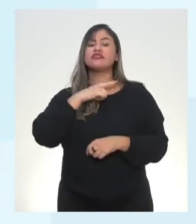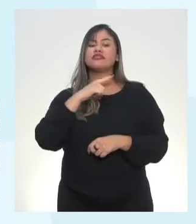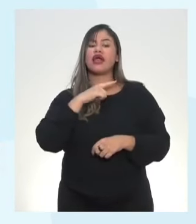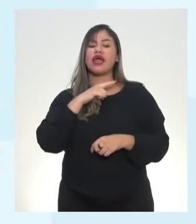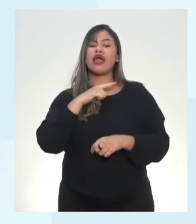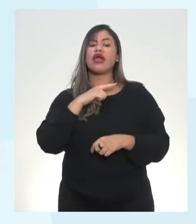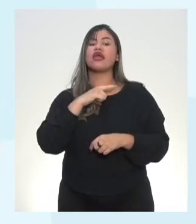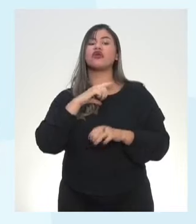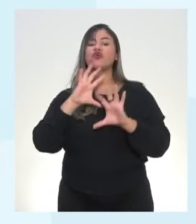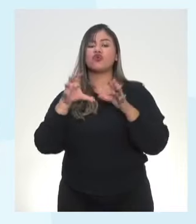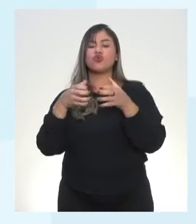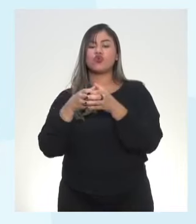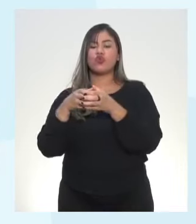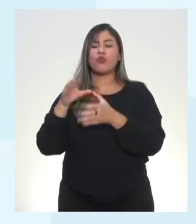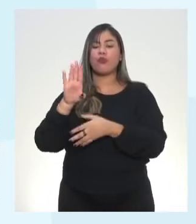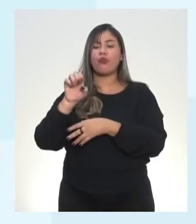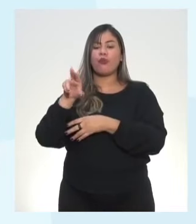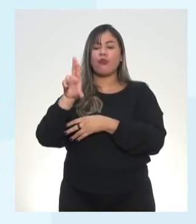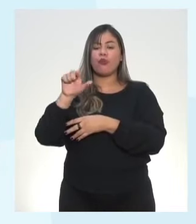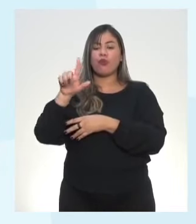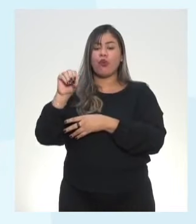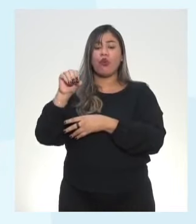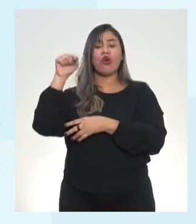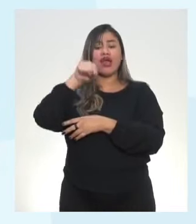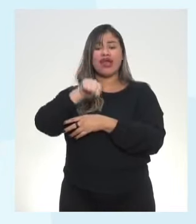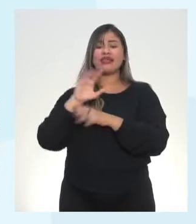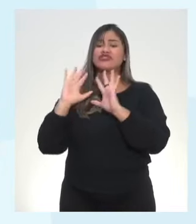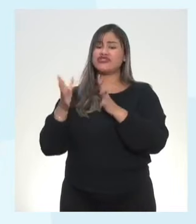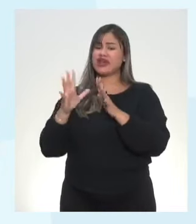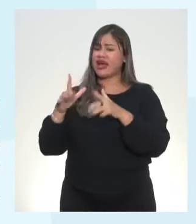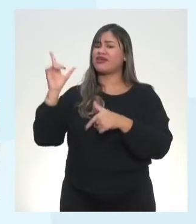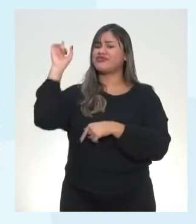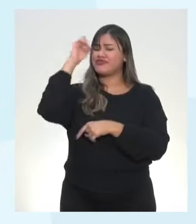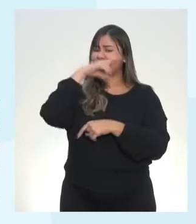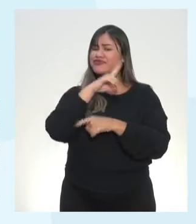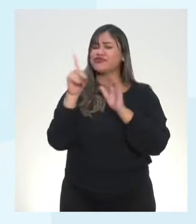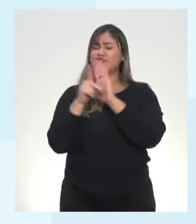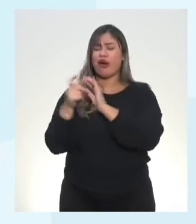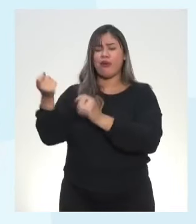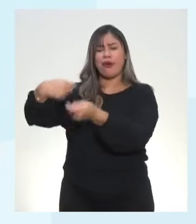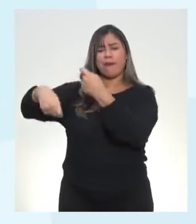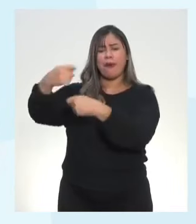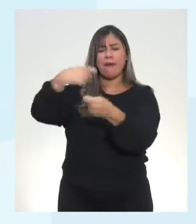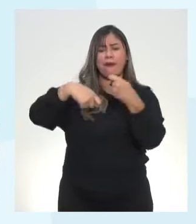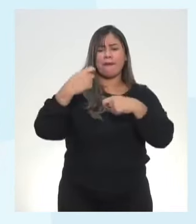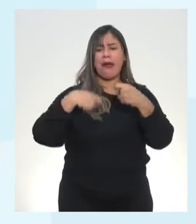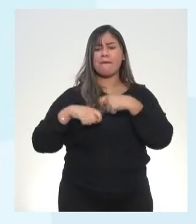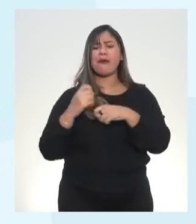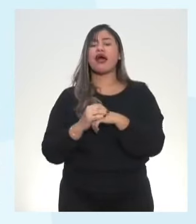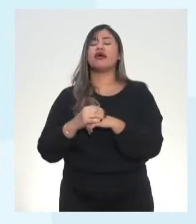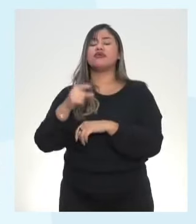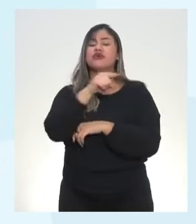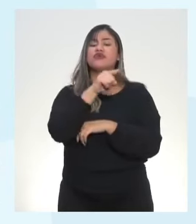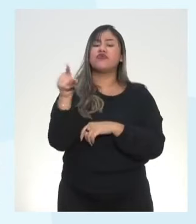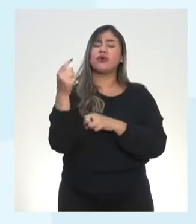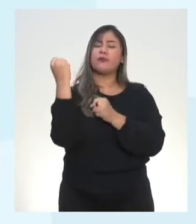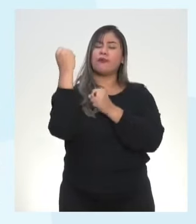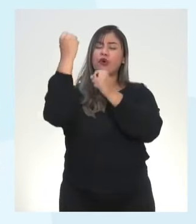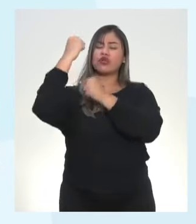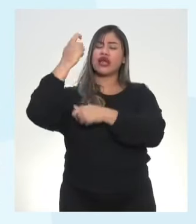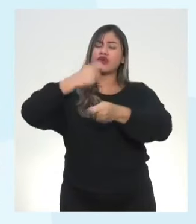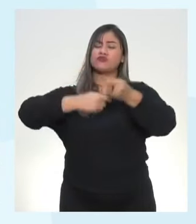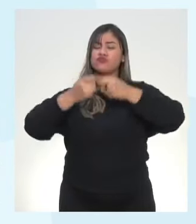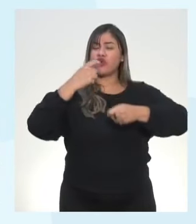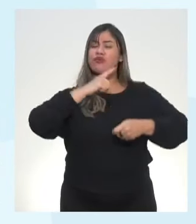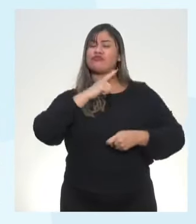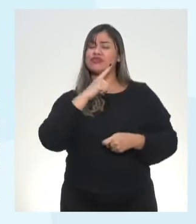na Europa, causava uma série de dificuldades para as atividades mercantis. Então, quem tem aí o poder econômico